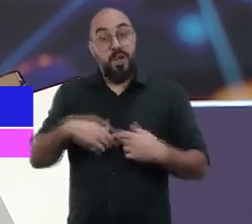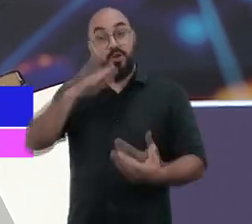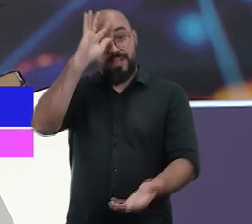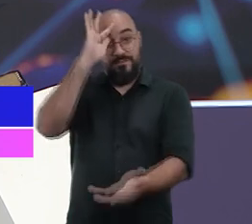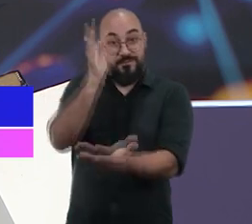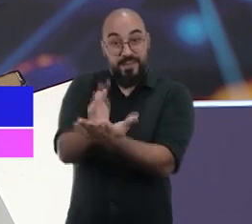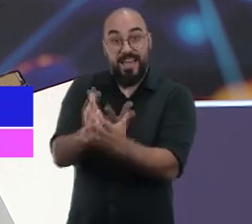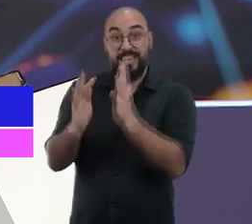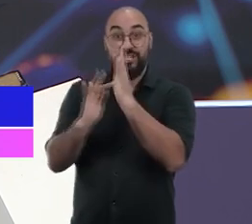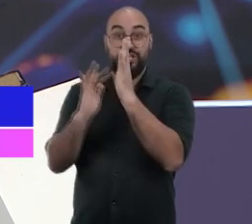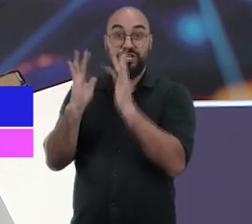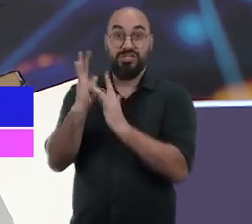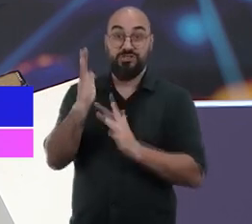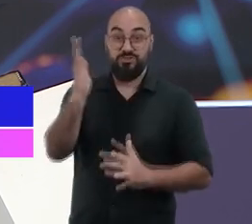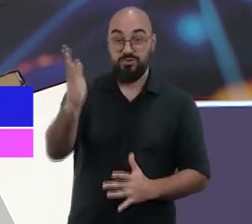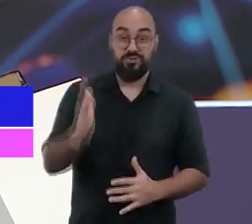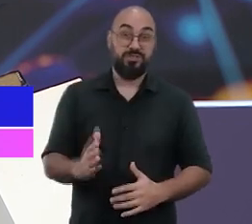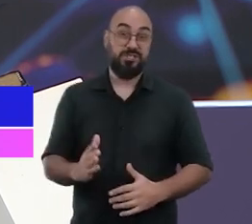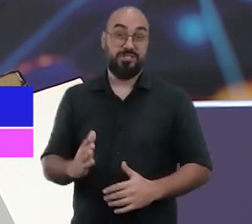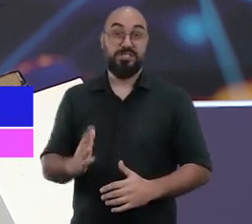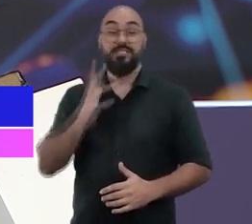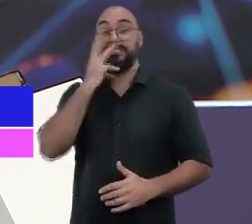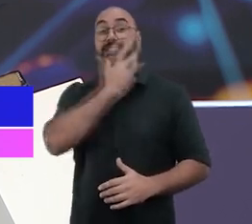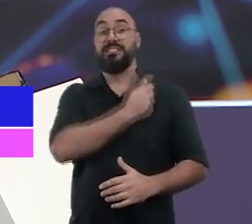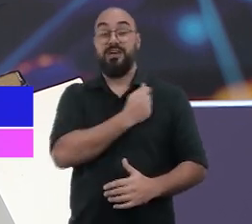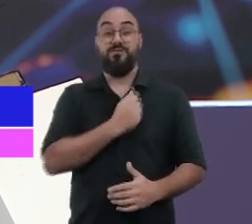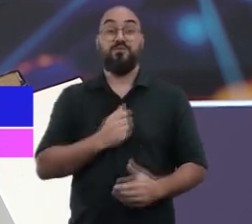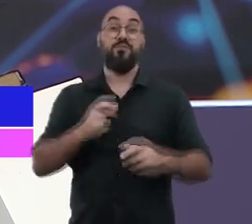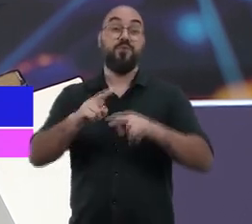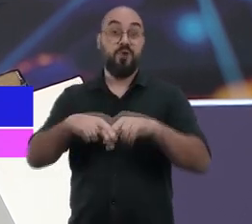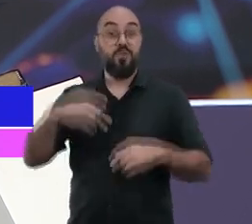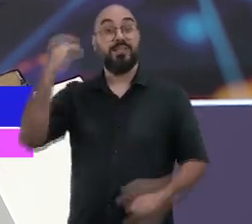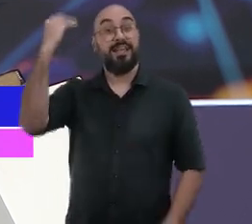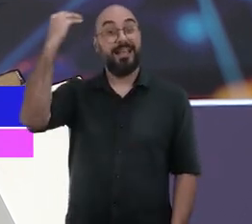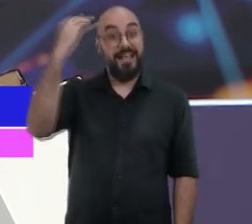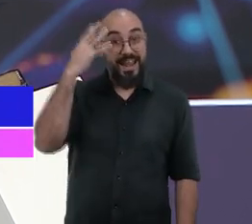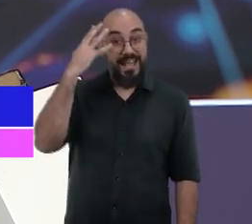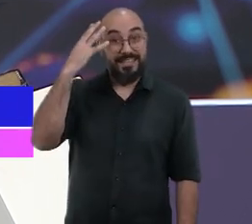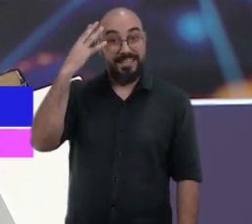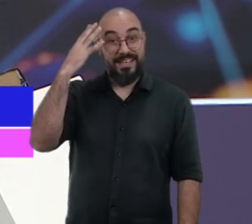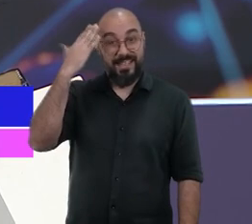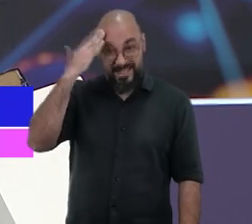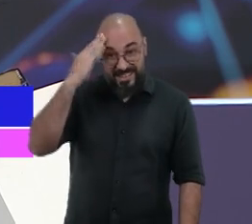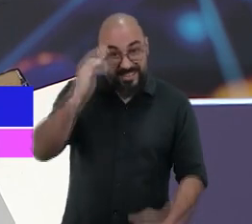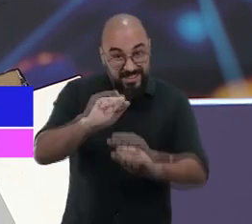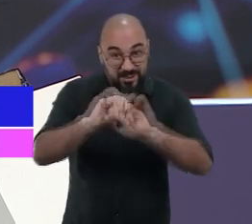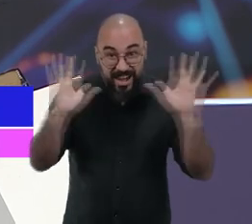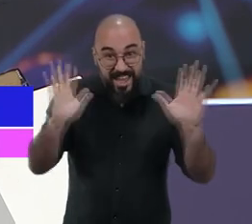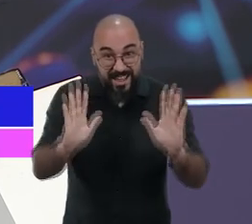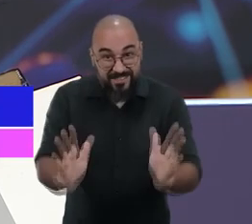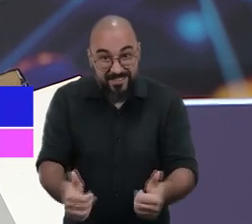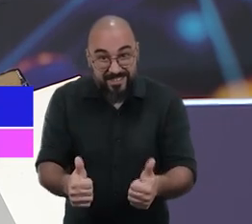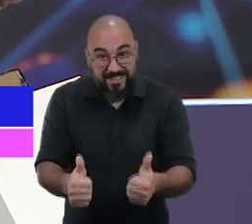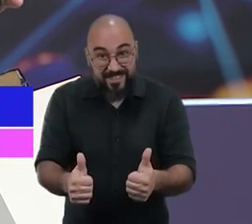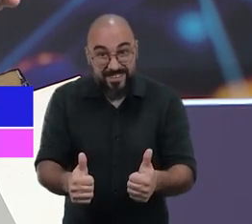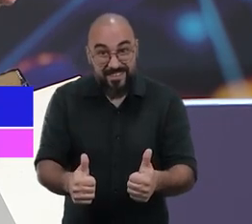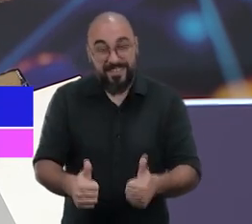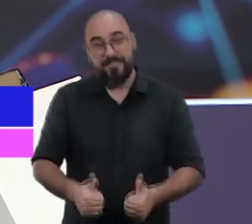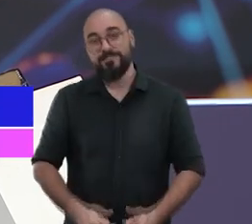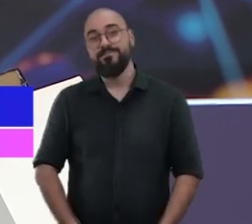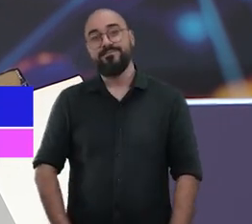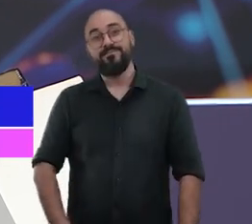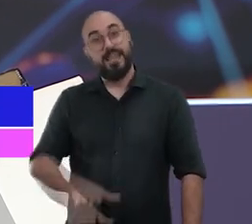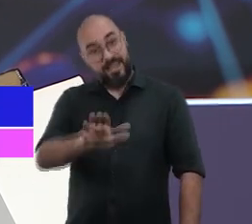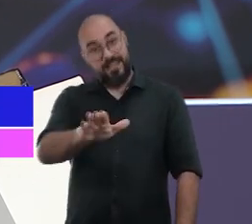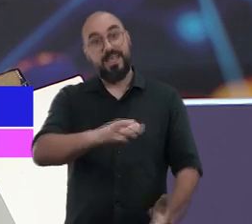sou justificado por Deus e salvo pela graça. Ficou claro para você esse tema? Esta é a